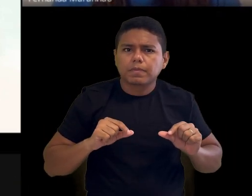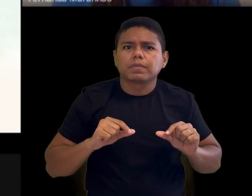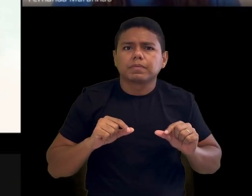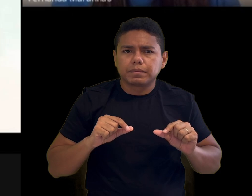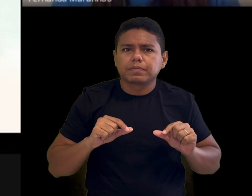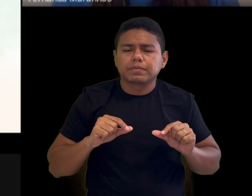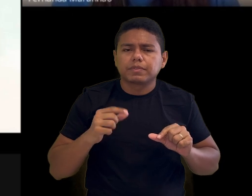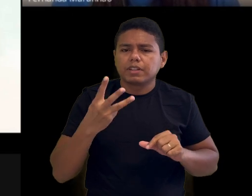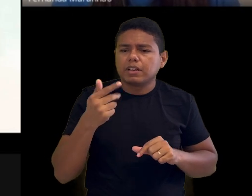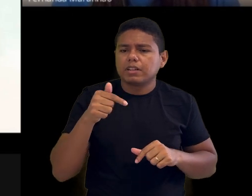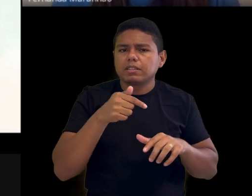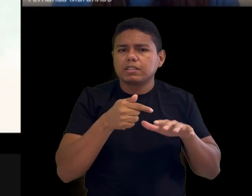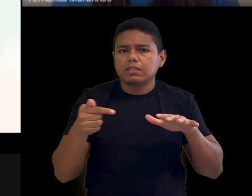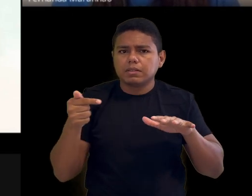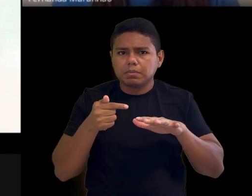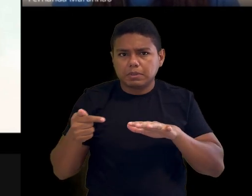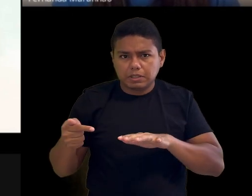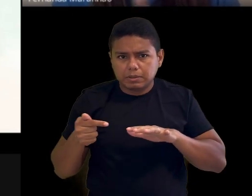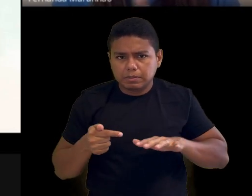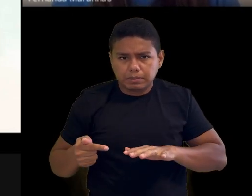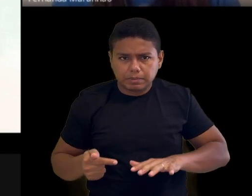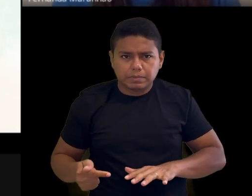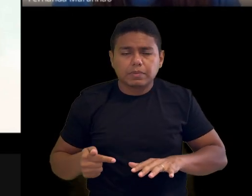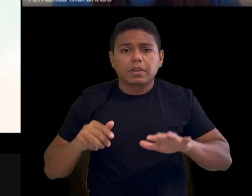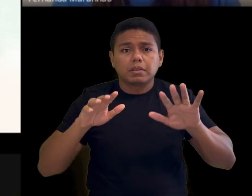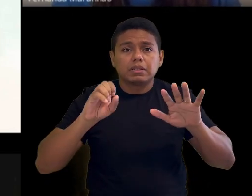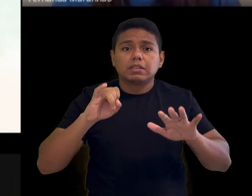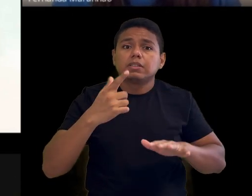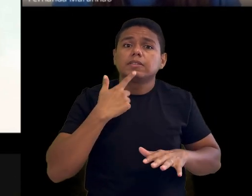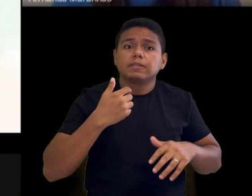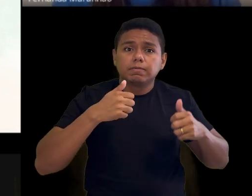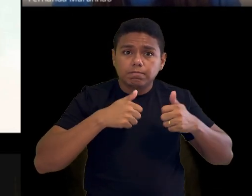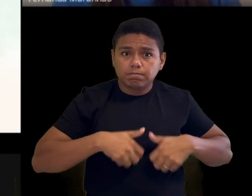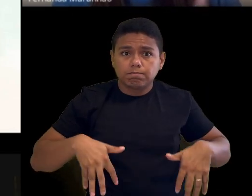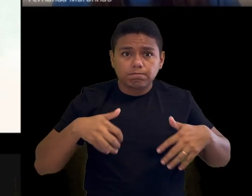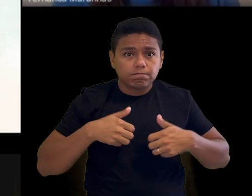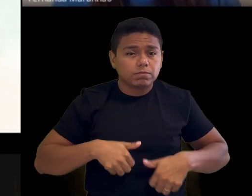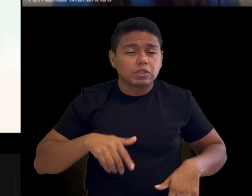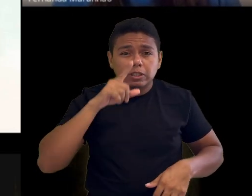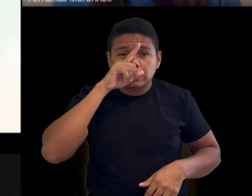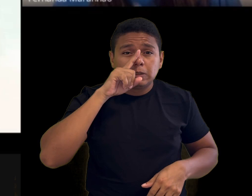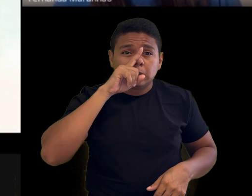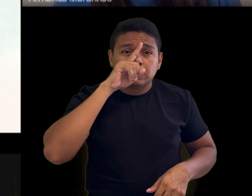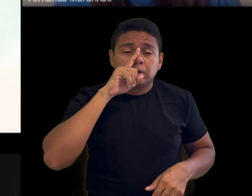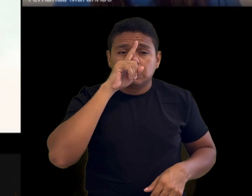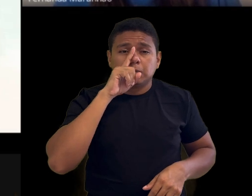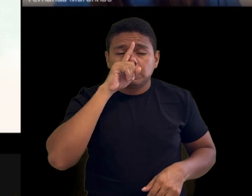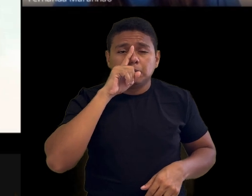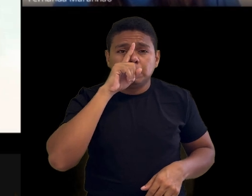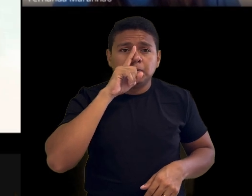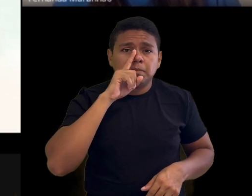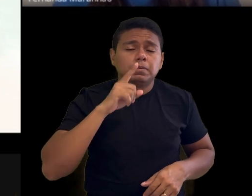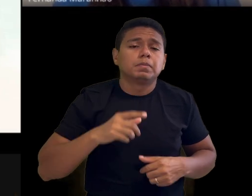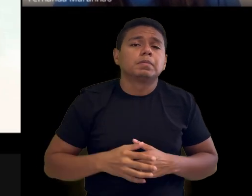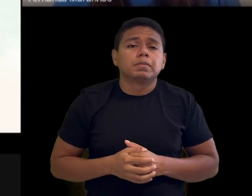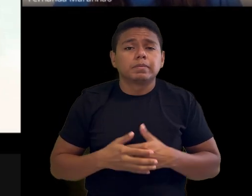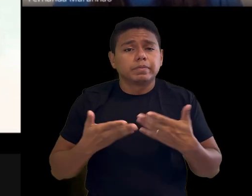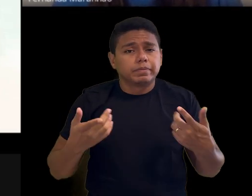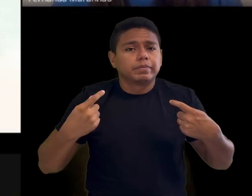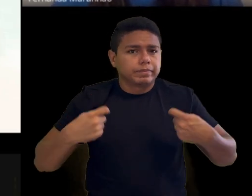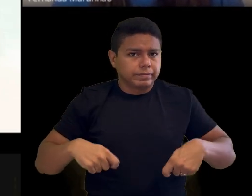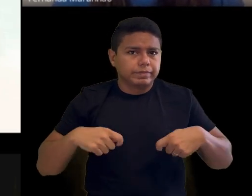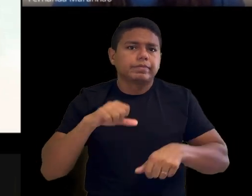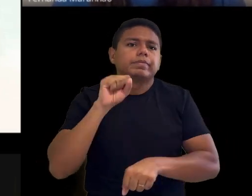realmente, se é um sangramento recorrente, ameaçador, ou na presença de uma hemorragia grave, deve ser feita a interrupção imediata dessa